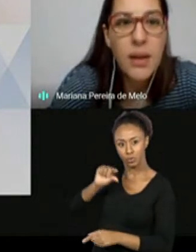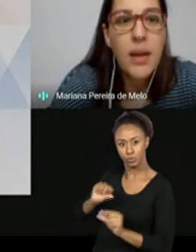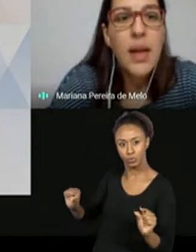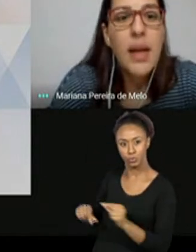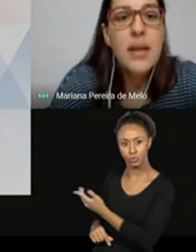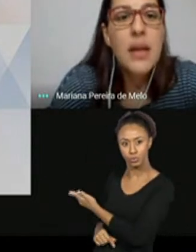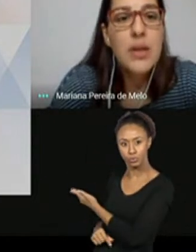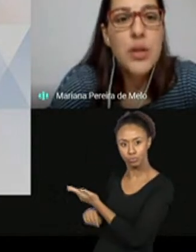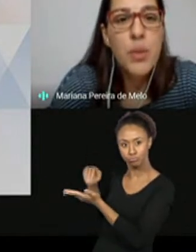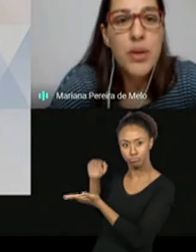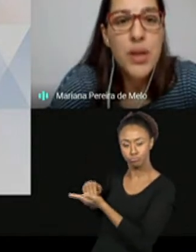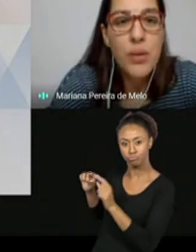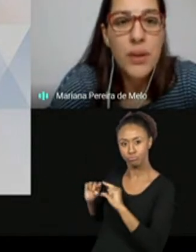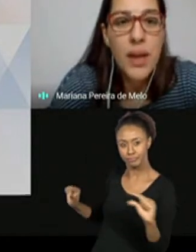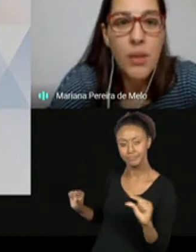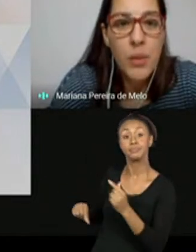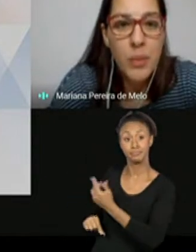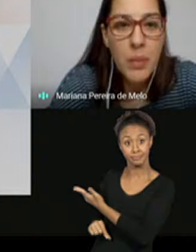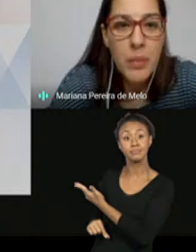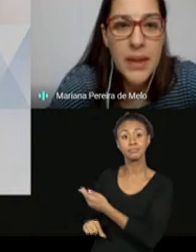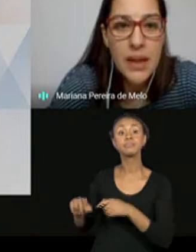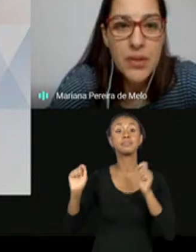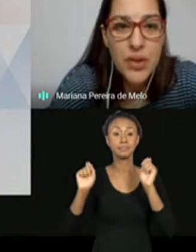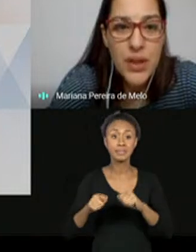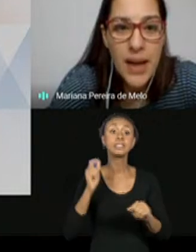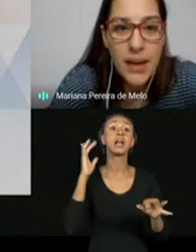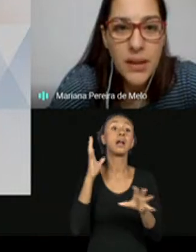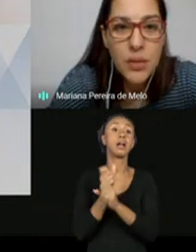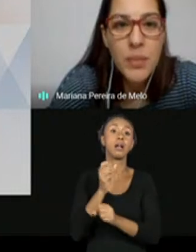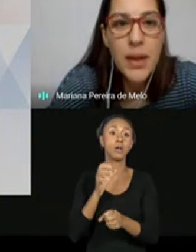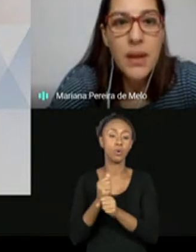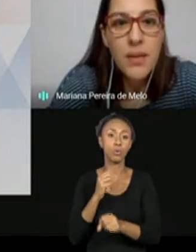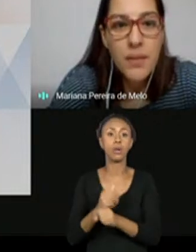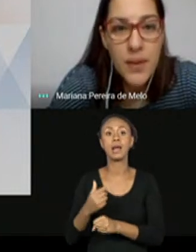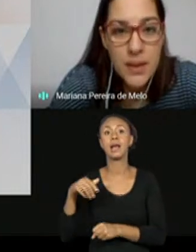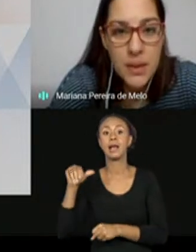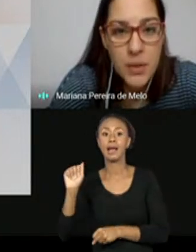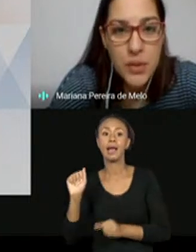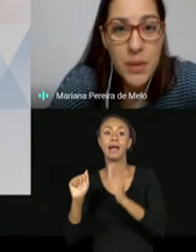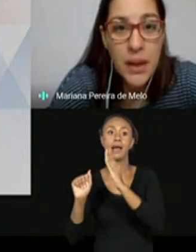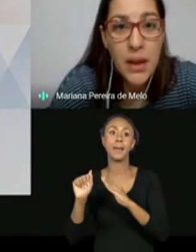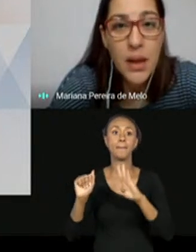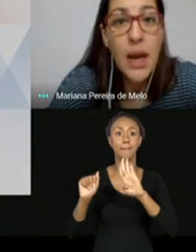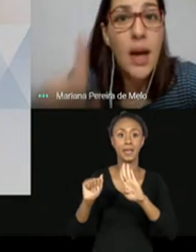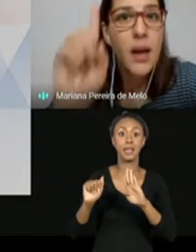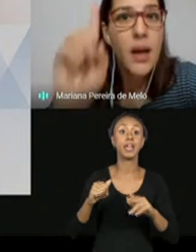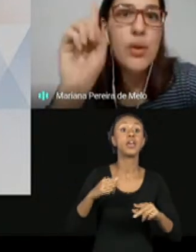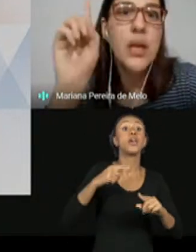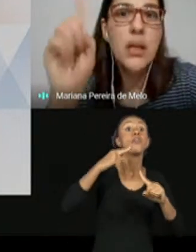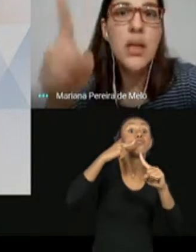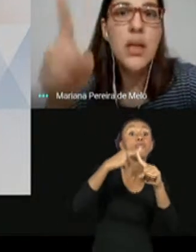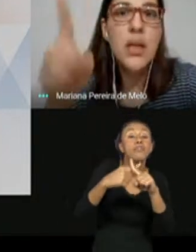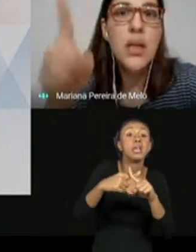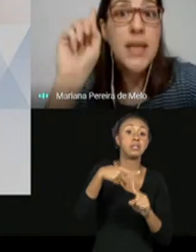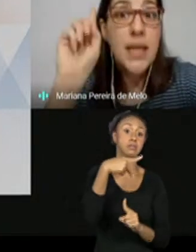tá? A gente pode calcular como a probabilidade de A dado B vezes P de B.